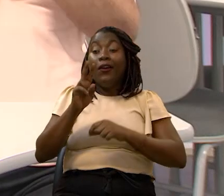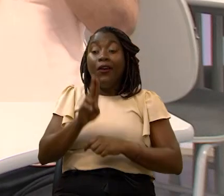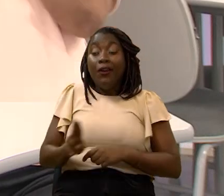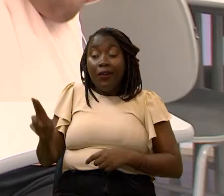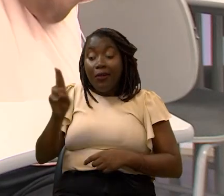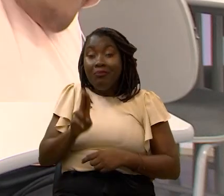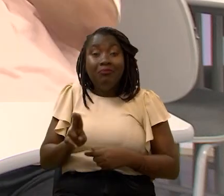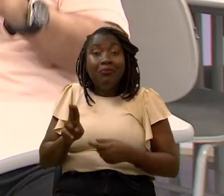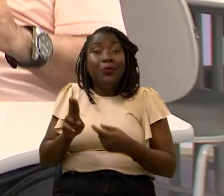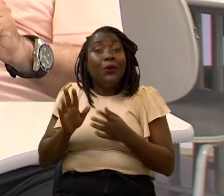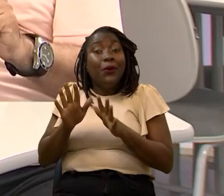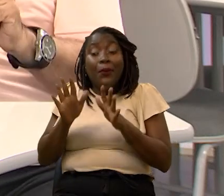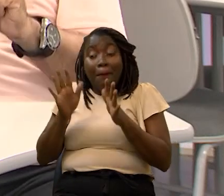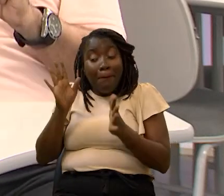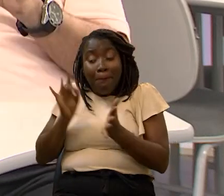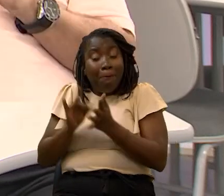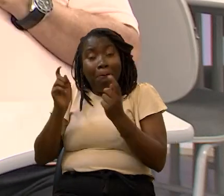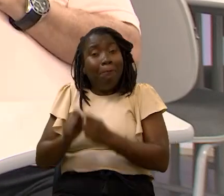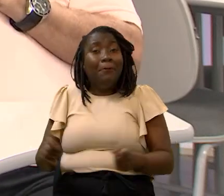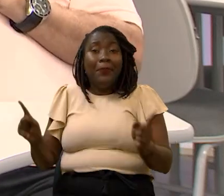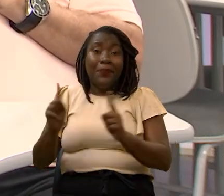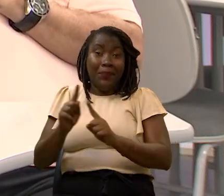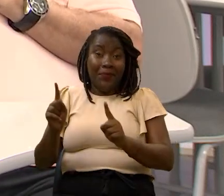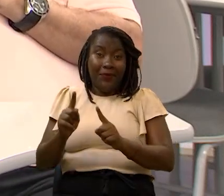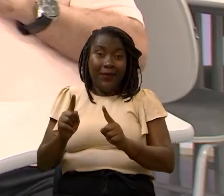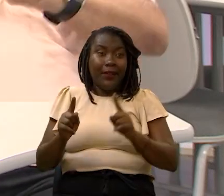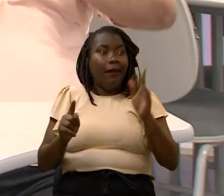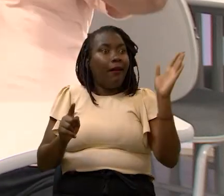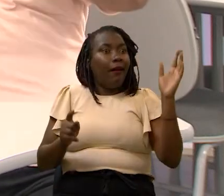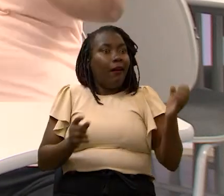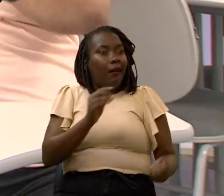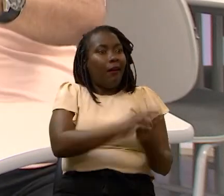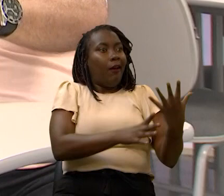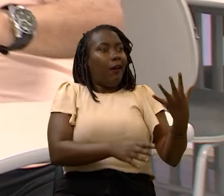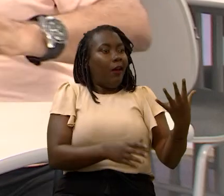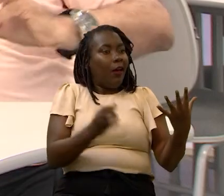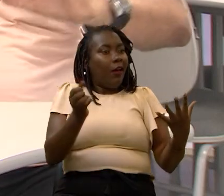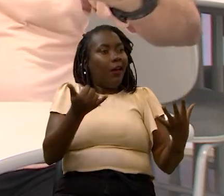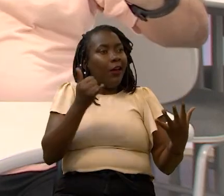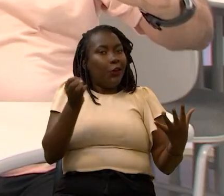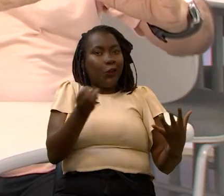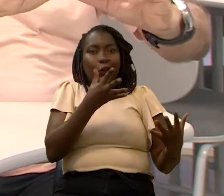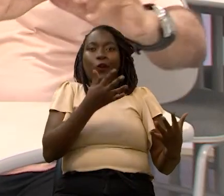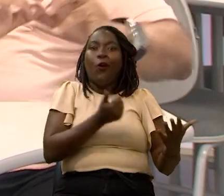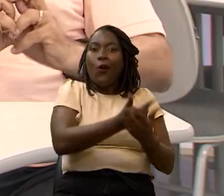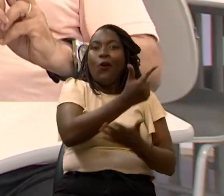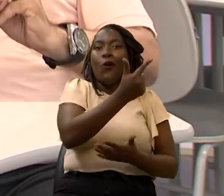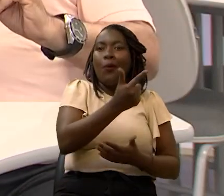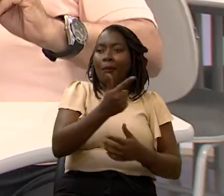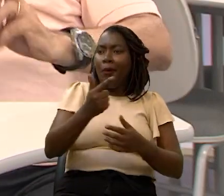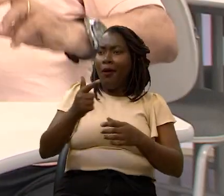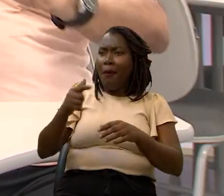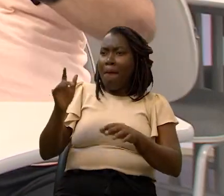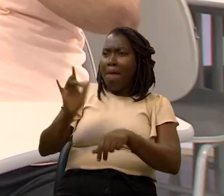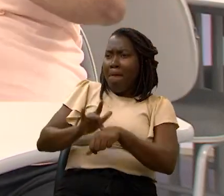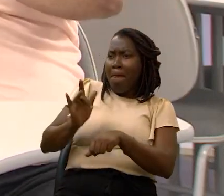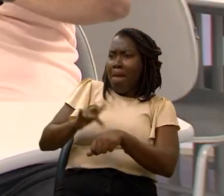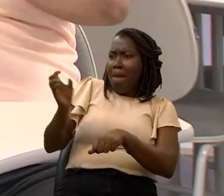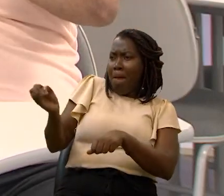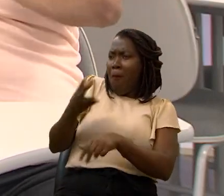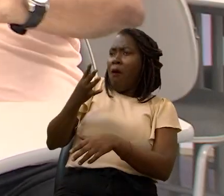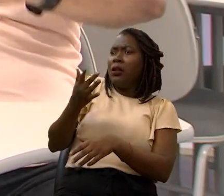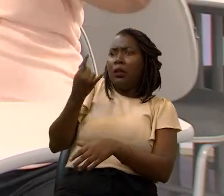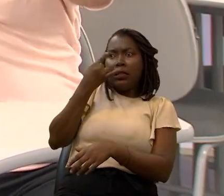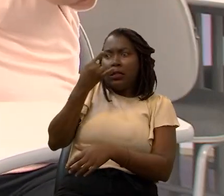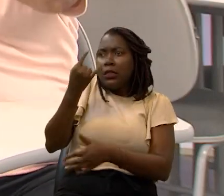nós consumimos sem necessidade. Vem um celular novo, você vai lá e compra. Vem uma